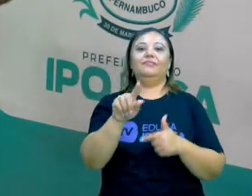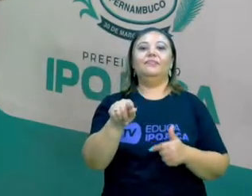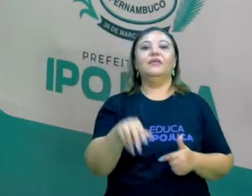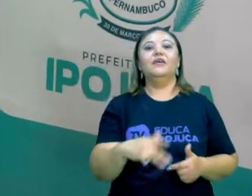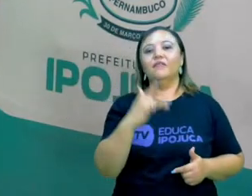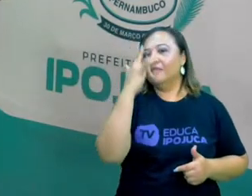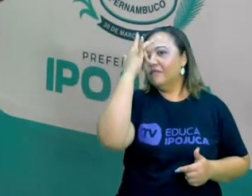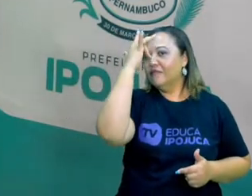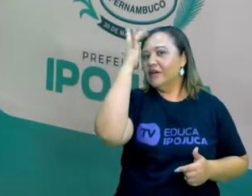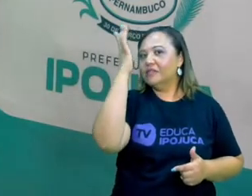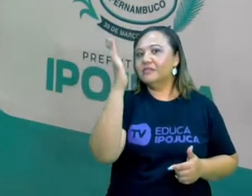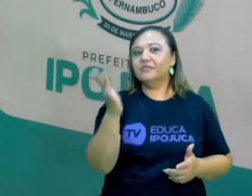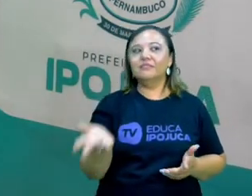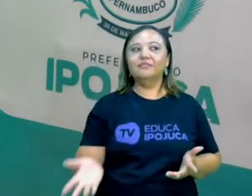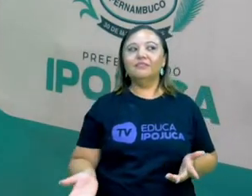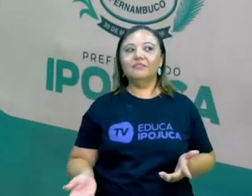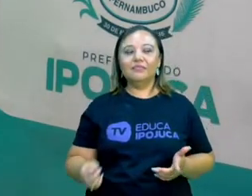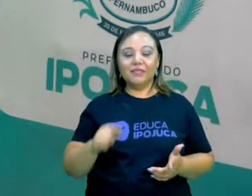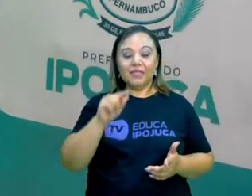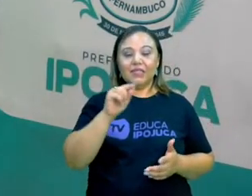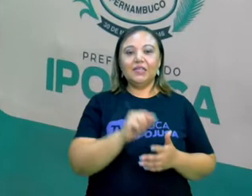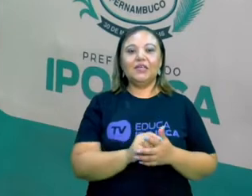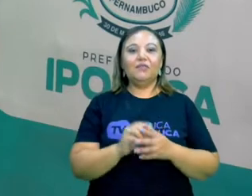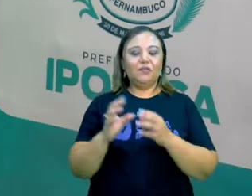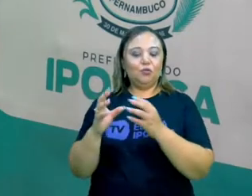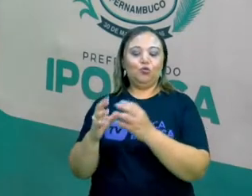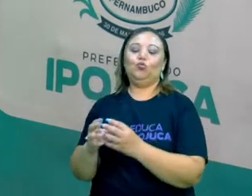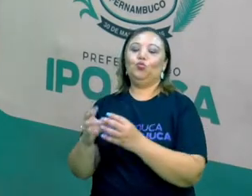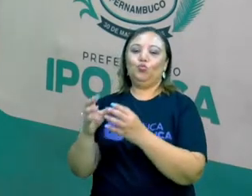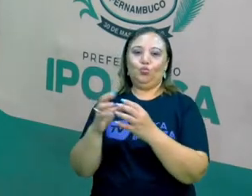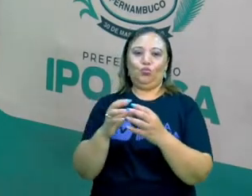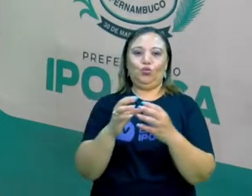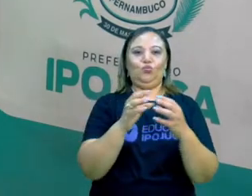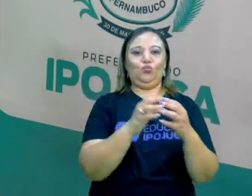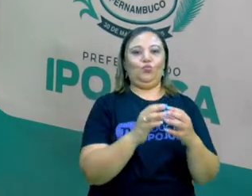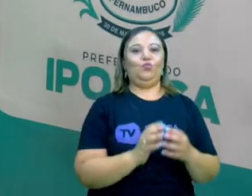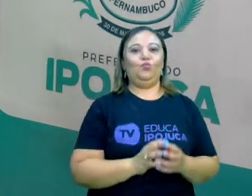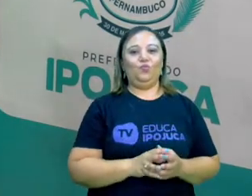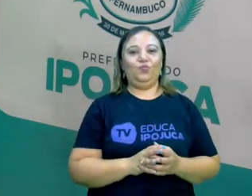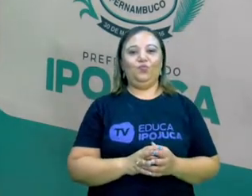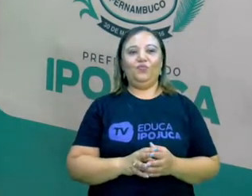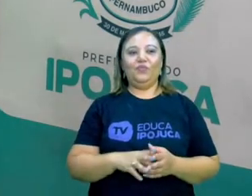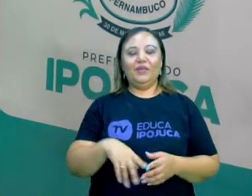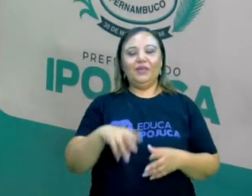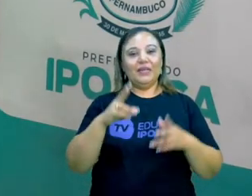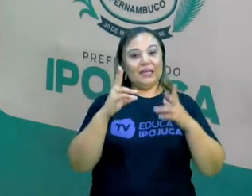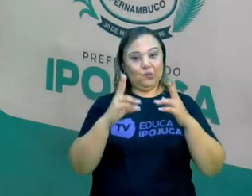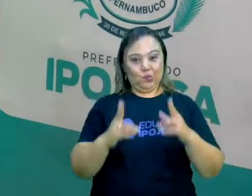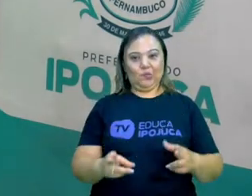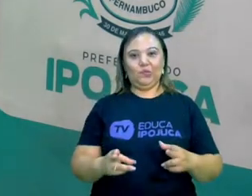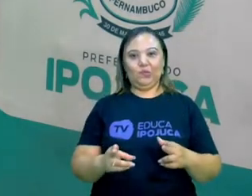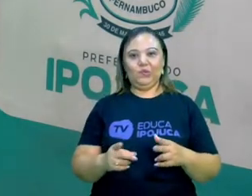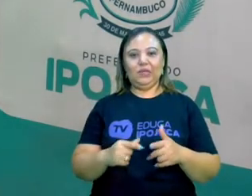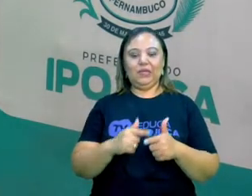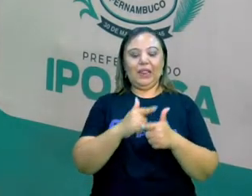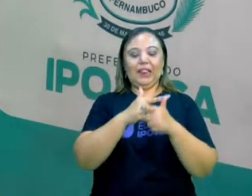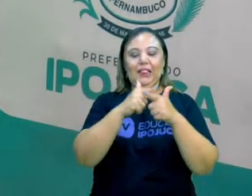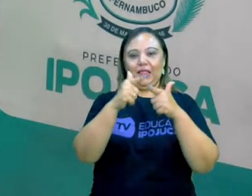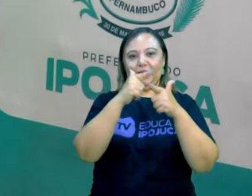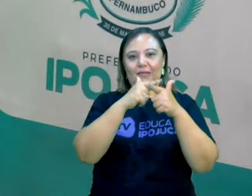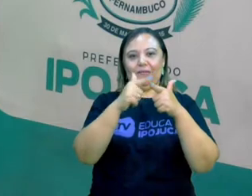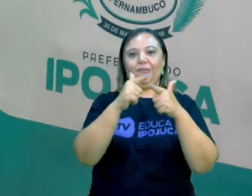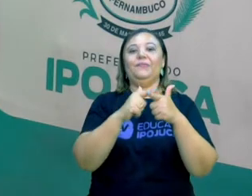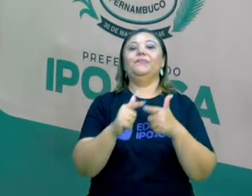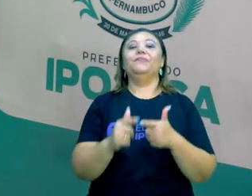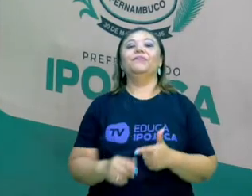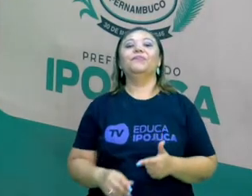mais fáceis da gente dividir é a gente fazendo conjuntos iguais. E esses conjuntos iguais a gente vai dividir a